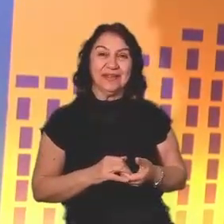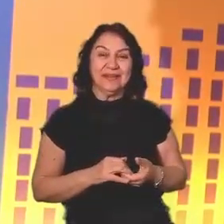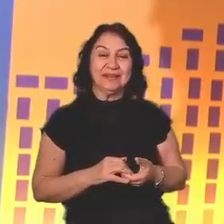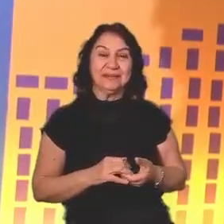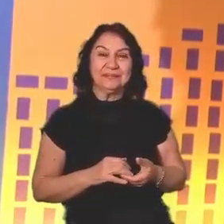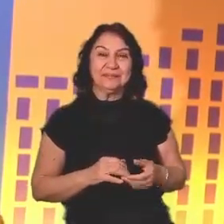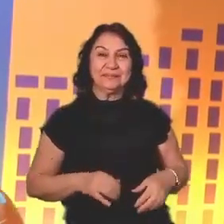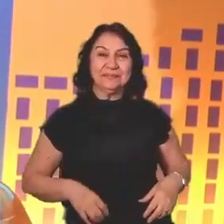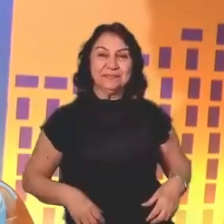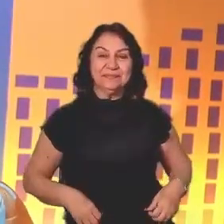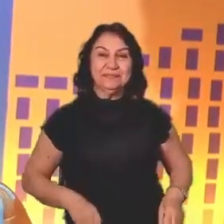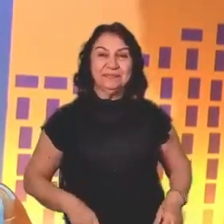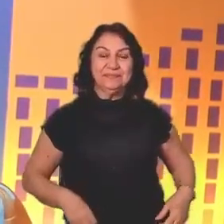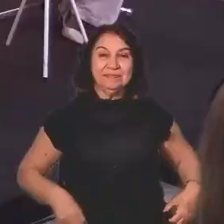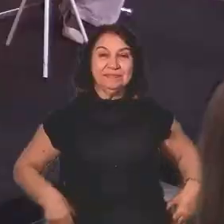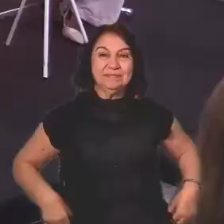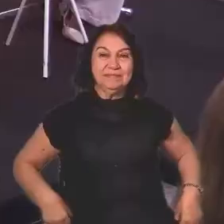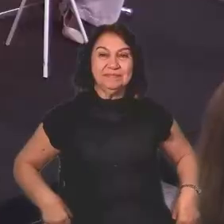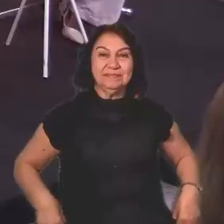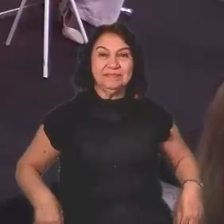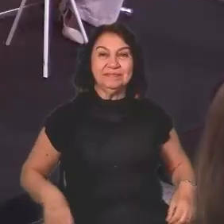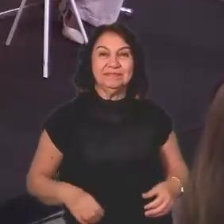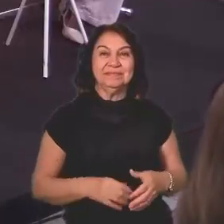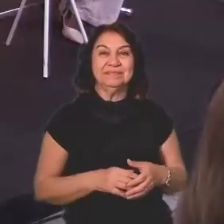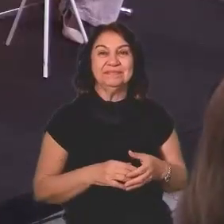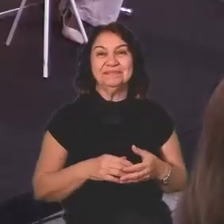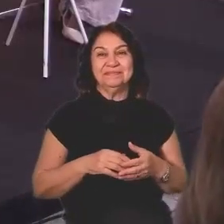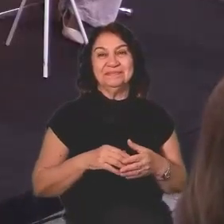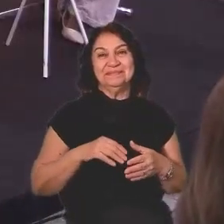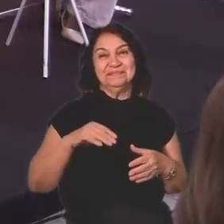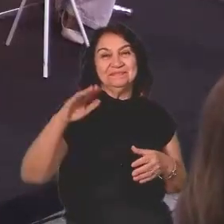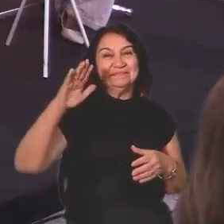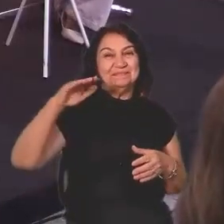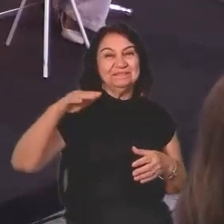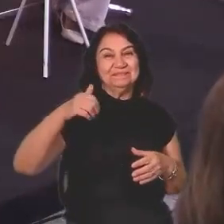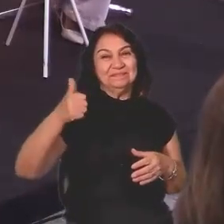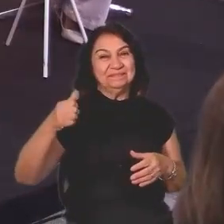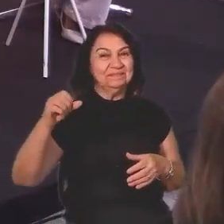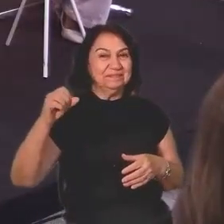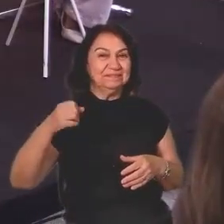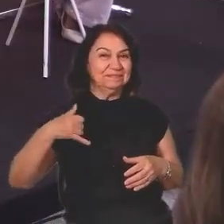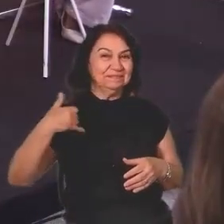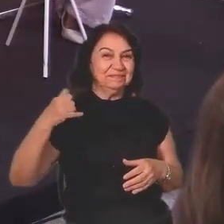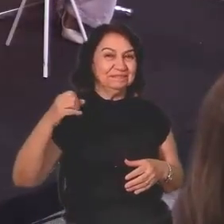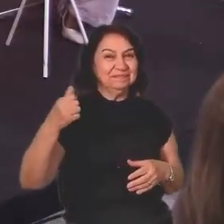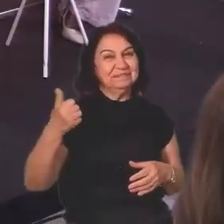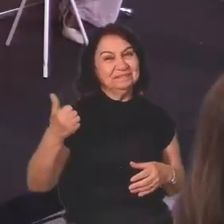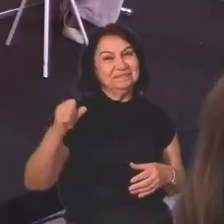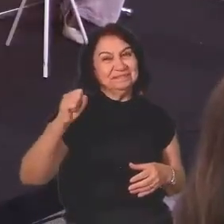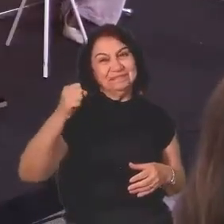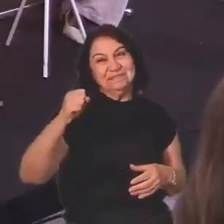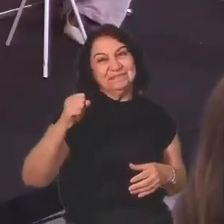Esse não vai ser permitido para menores de 18, né, Rosinha? Conforme for, até que a gente...